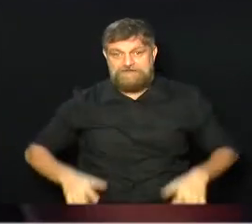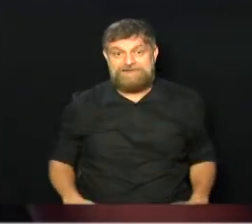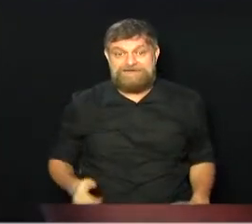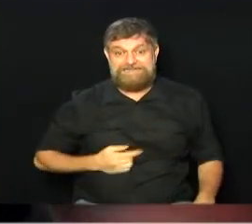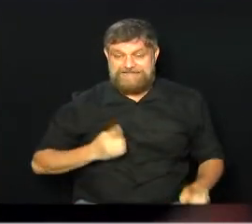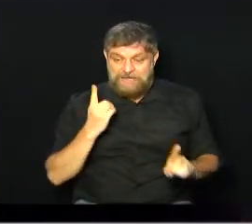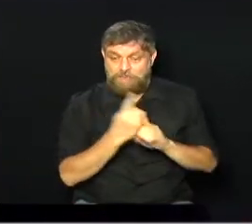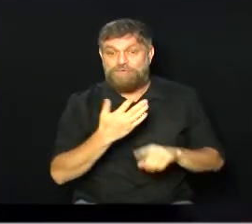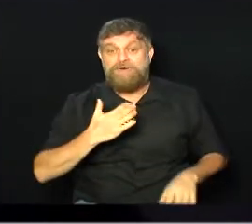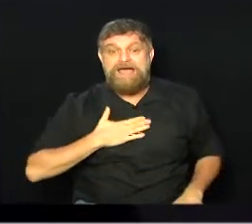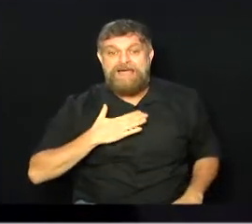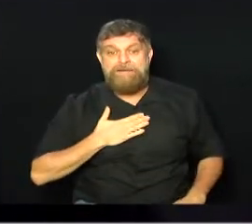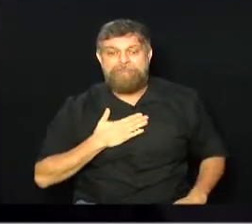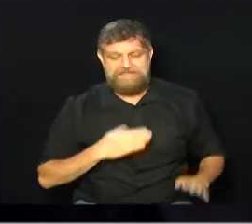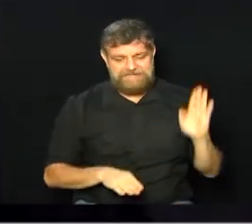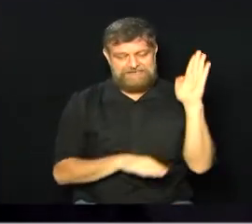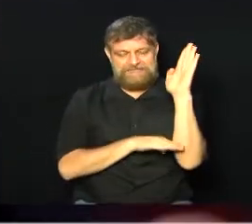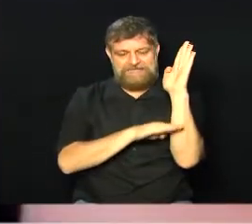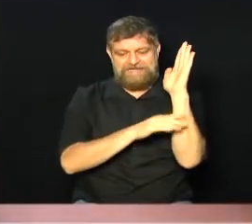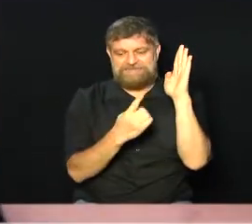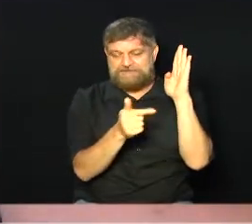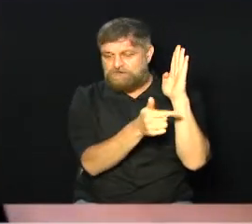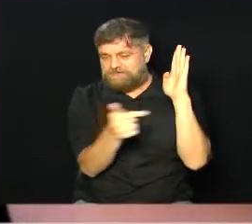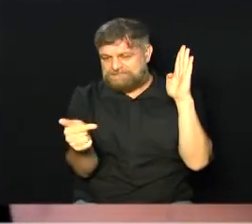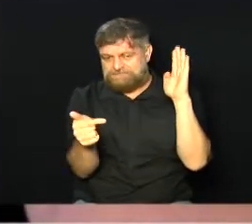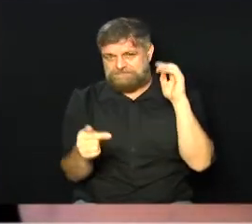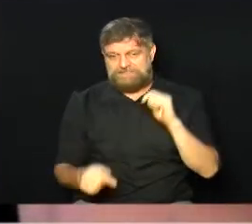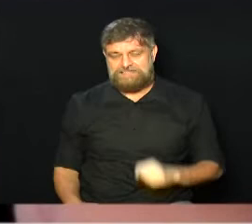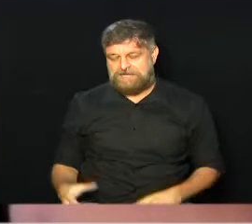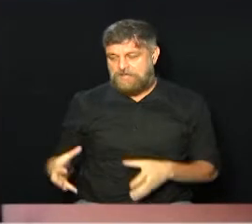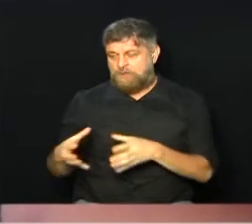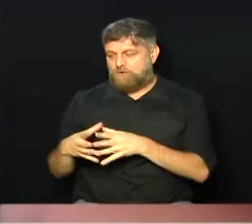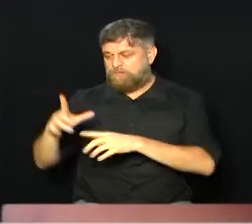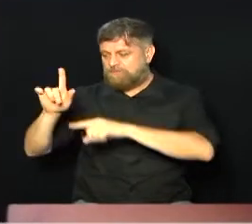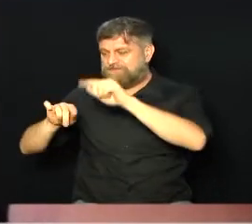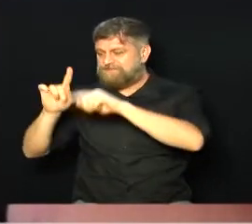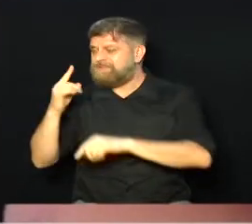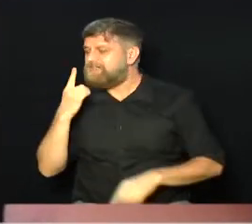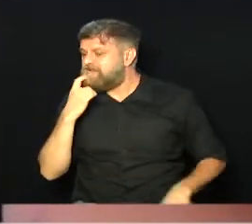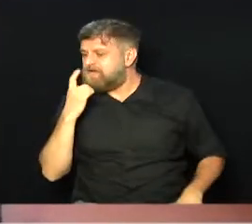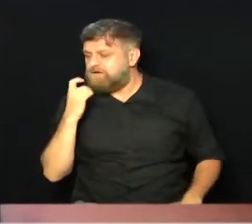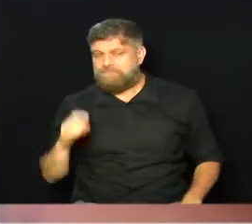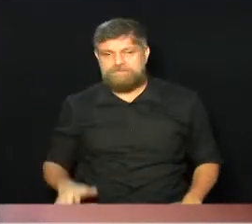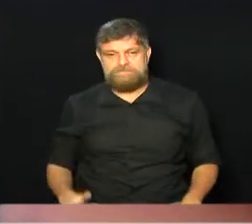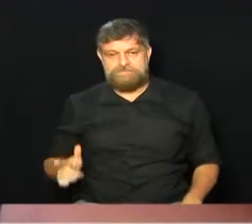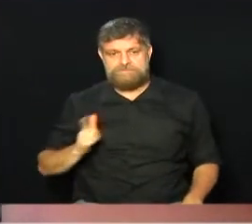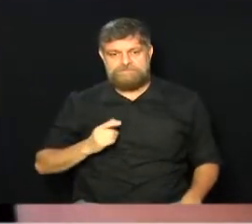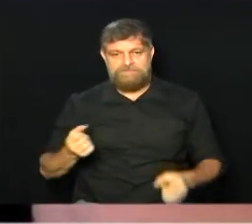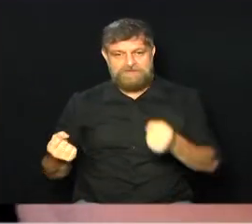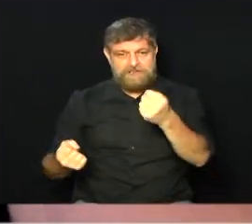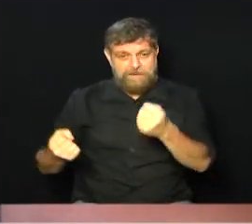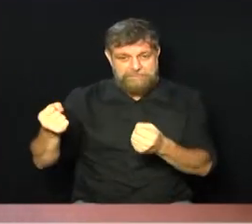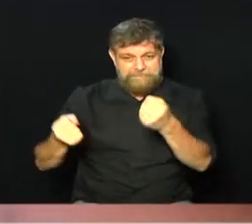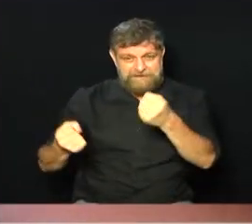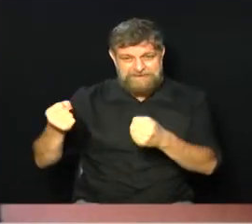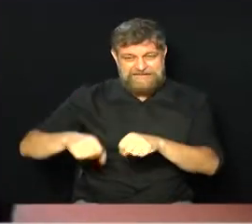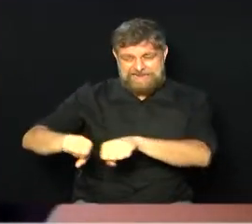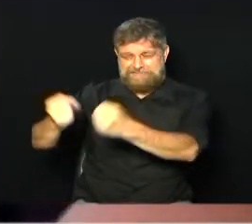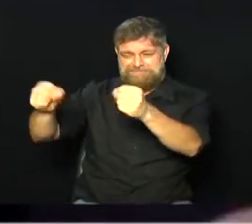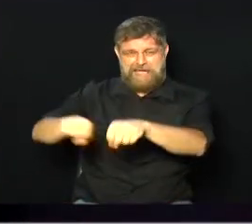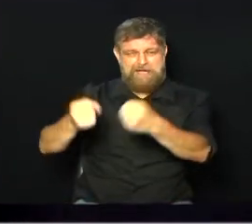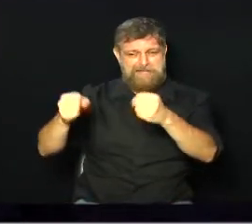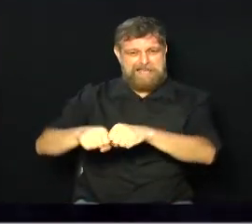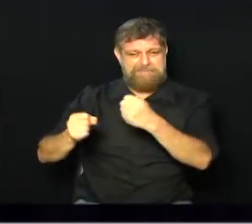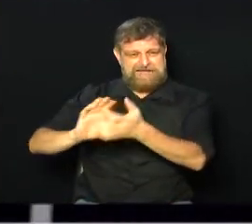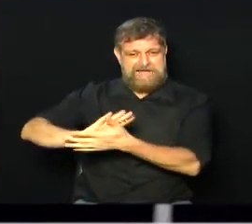morava. Tinha uma semana isso, mais ou menos. Eles pegaram o meu carro inteiro e destruíram o carro